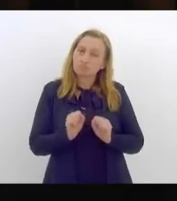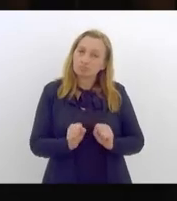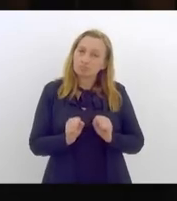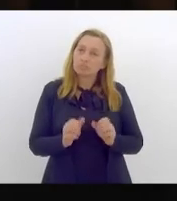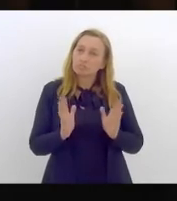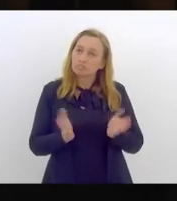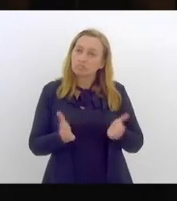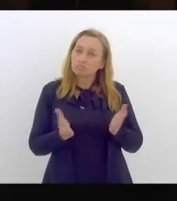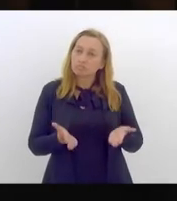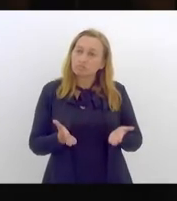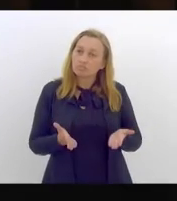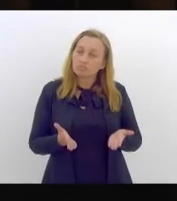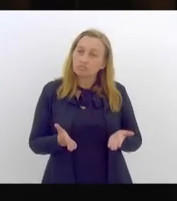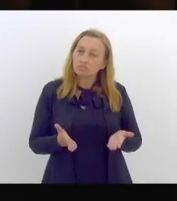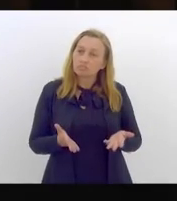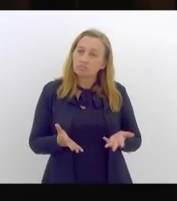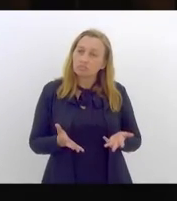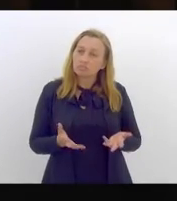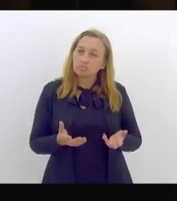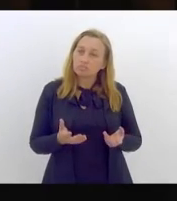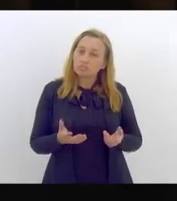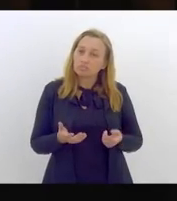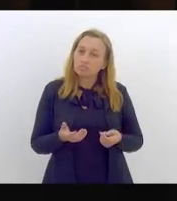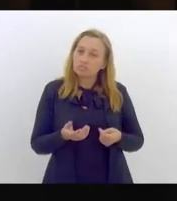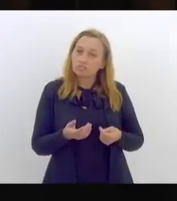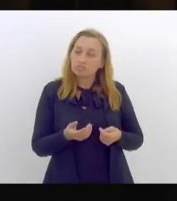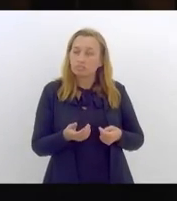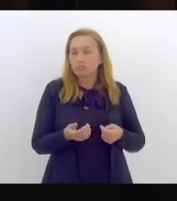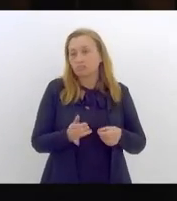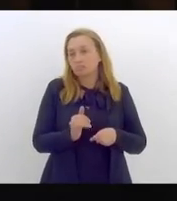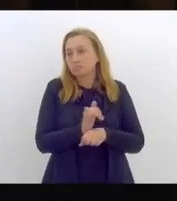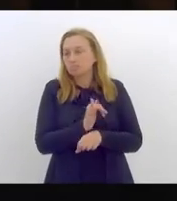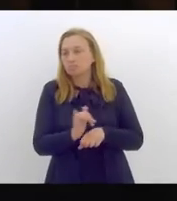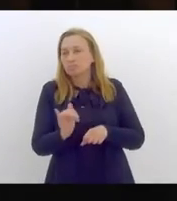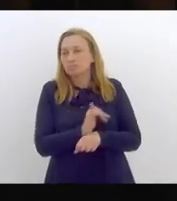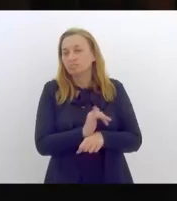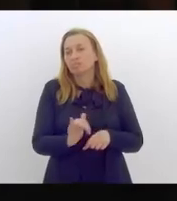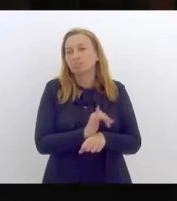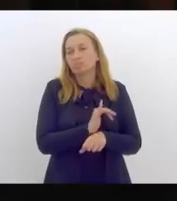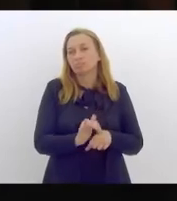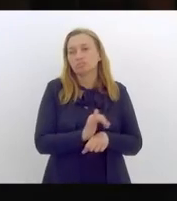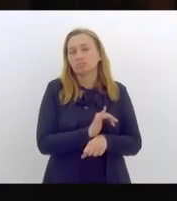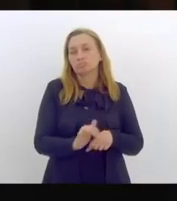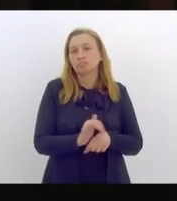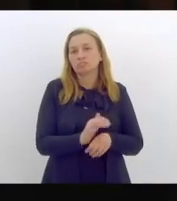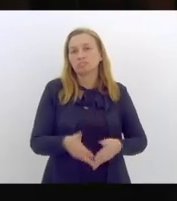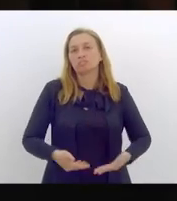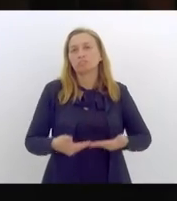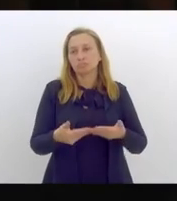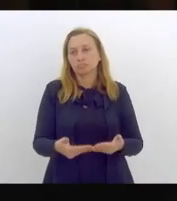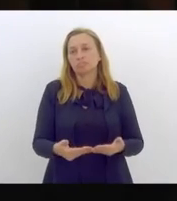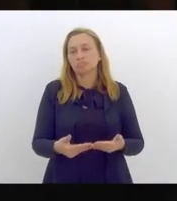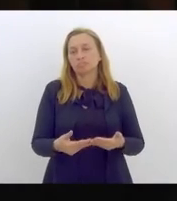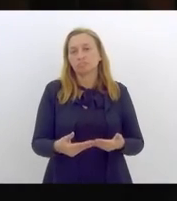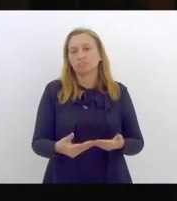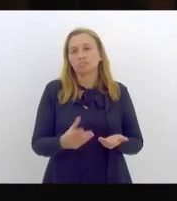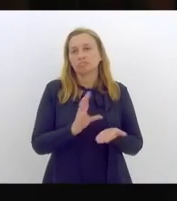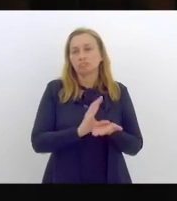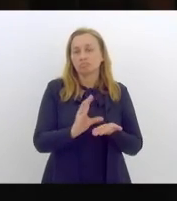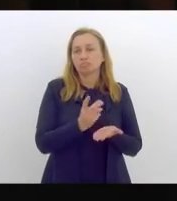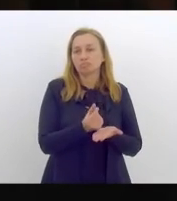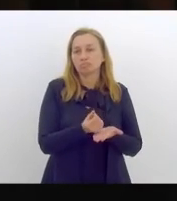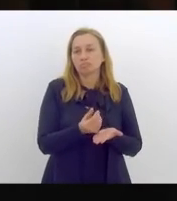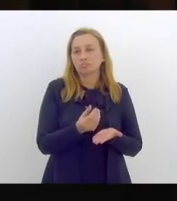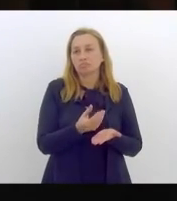agora, numa tentativa de engabelar as pessoas, de enganar as pessoas, oferecer o auxílio de